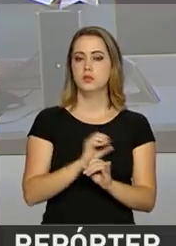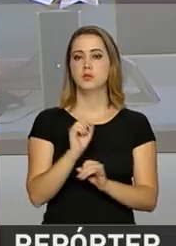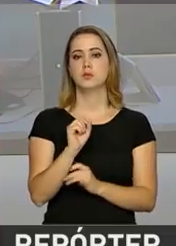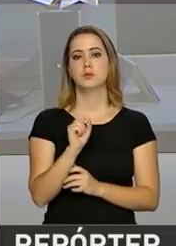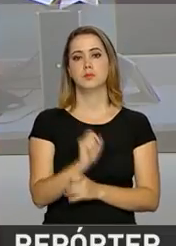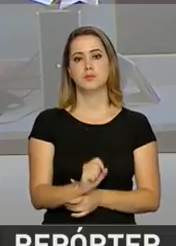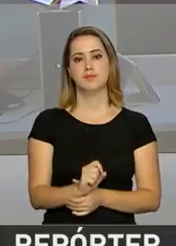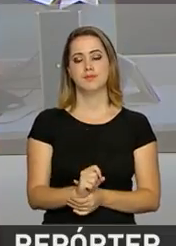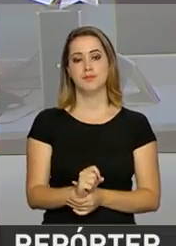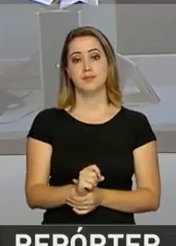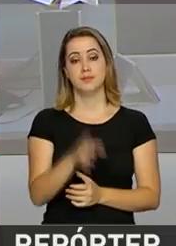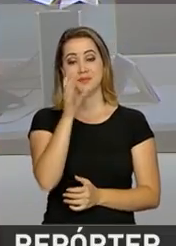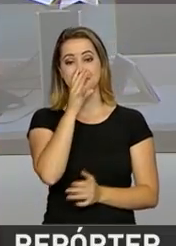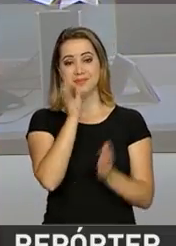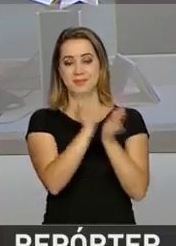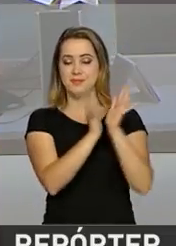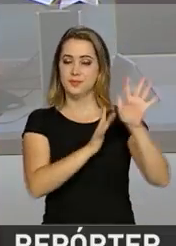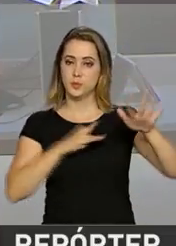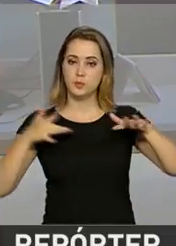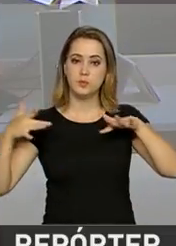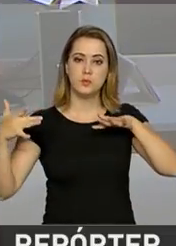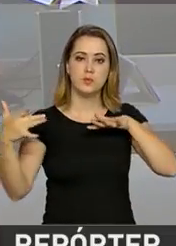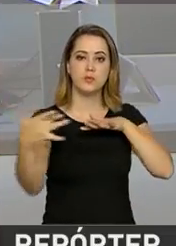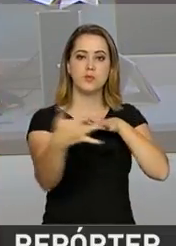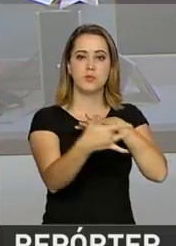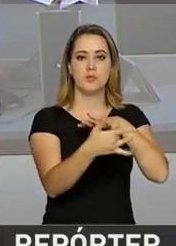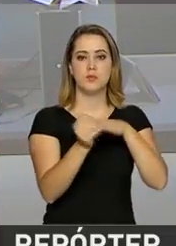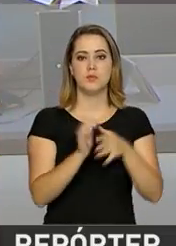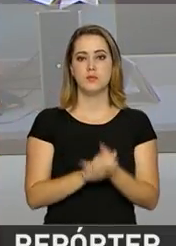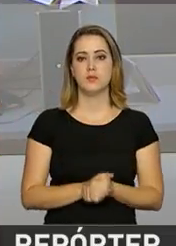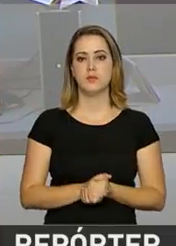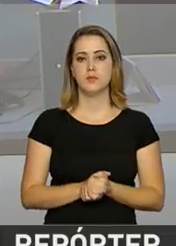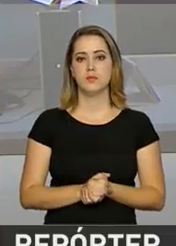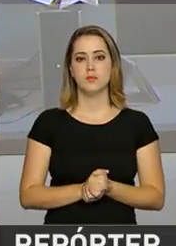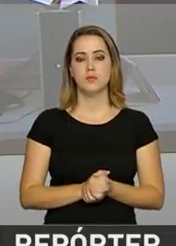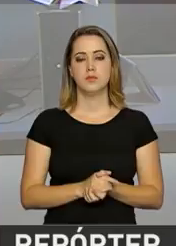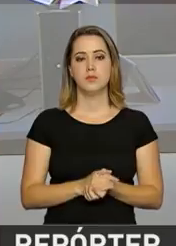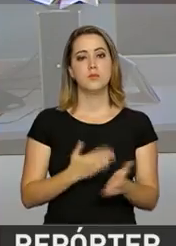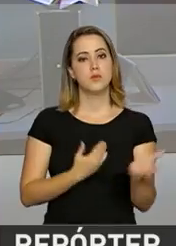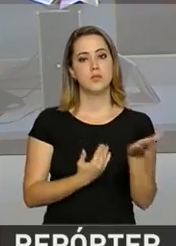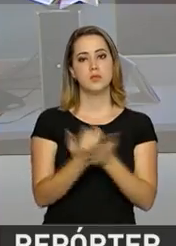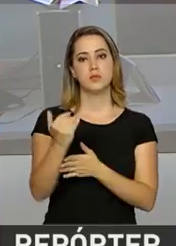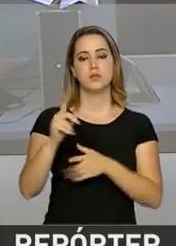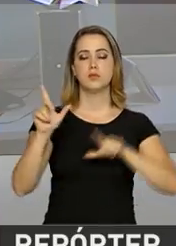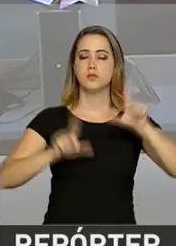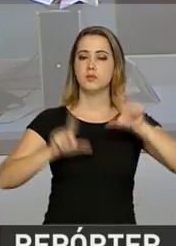novas informações. Acompanhe as novidades também pelas nossas redes sociais. E